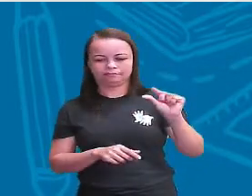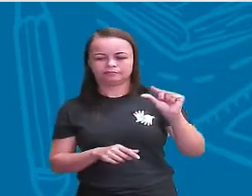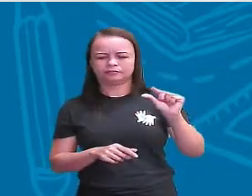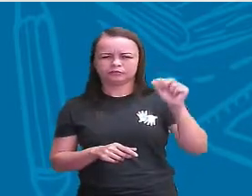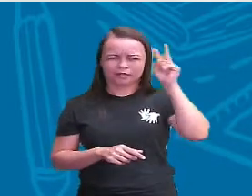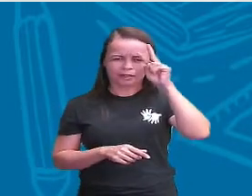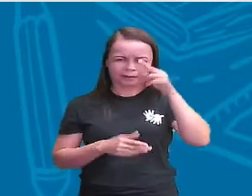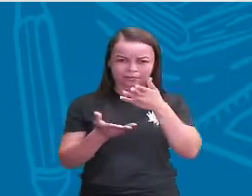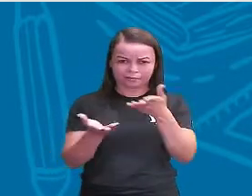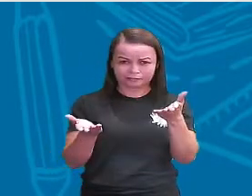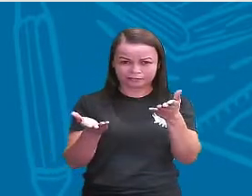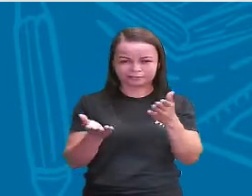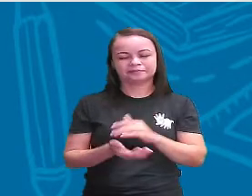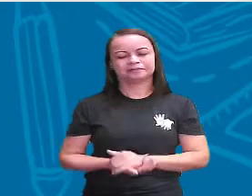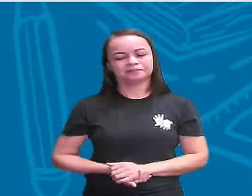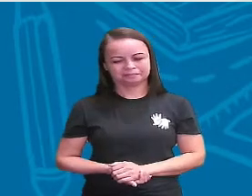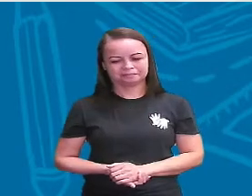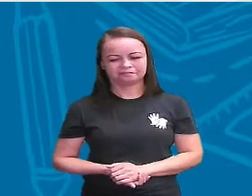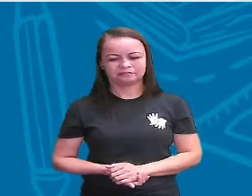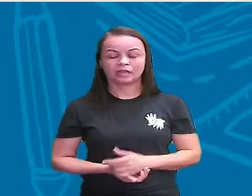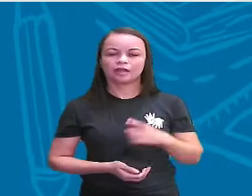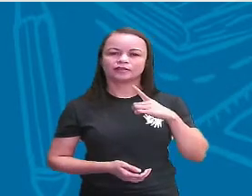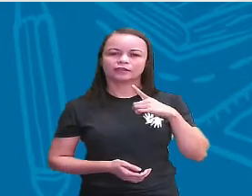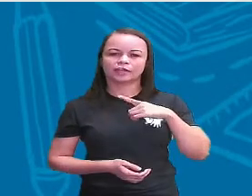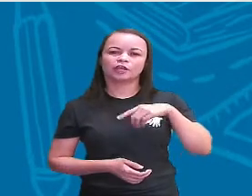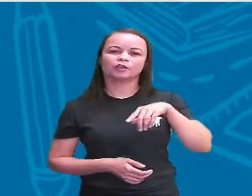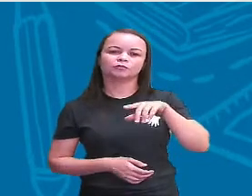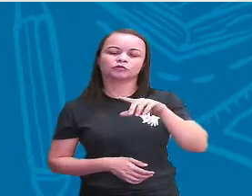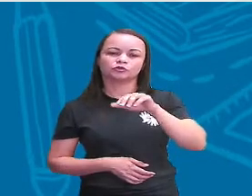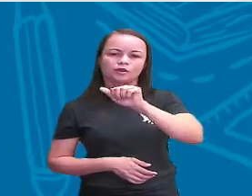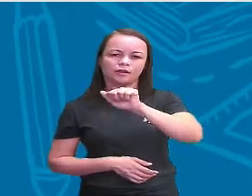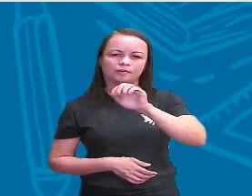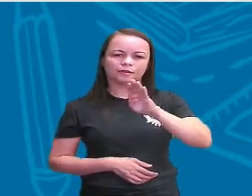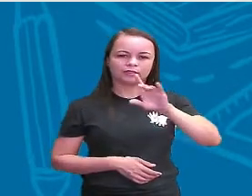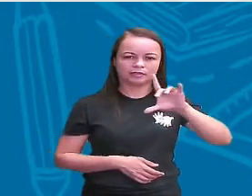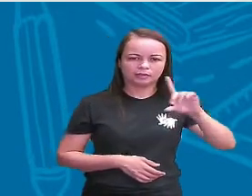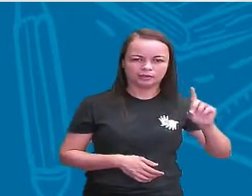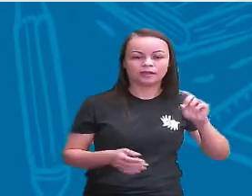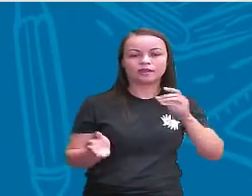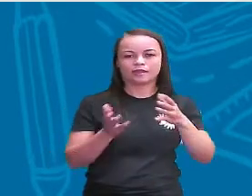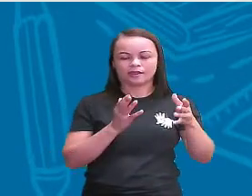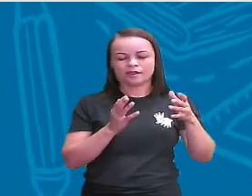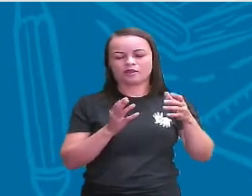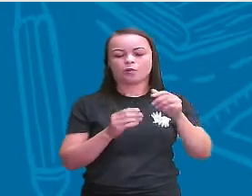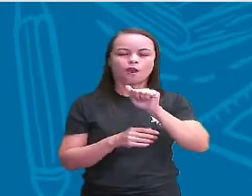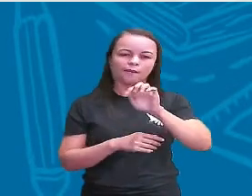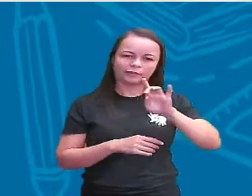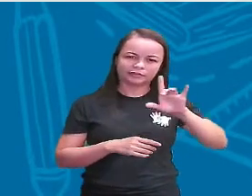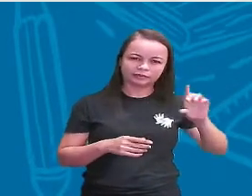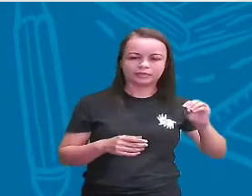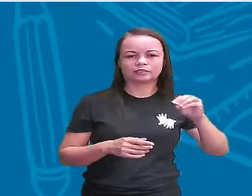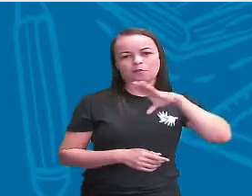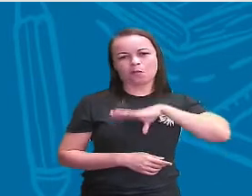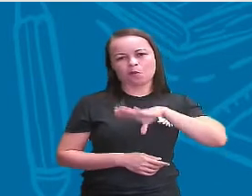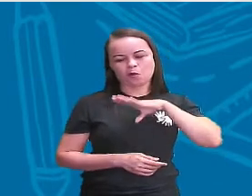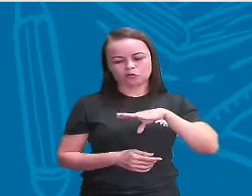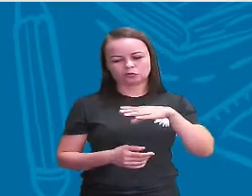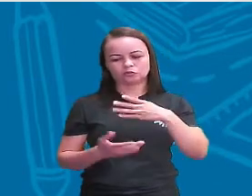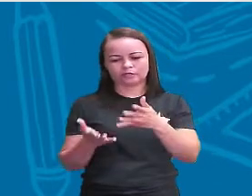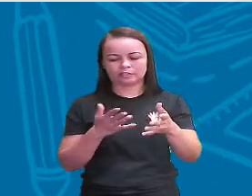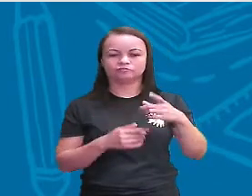Quem lembra? Temos aqui o nosso alfabeto, o alfabeto da língua portuguesa, que